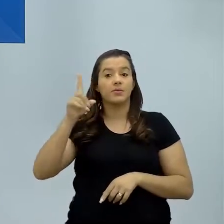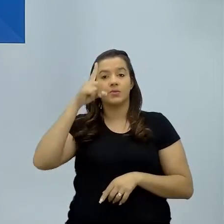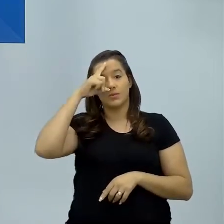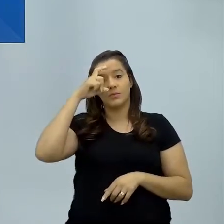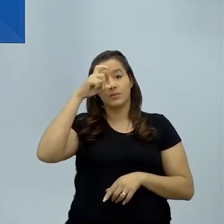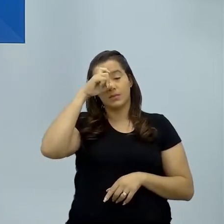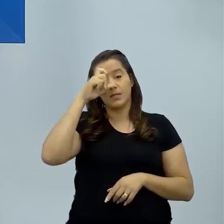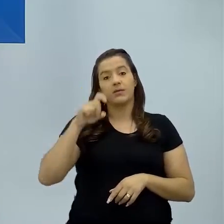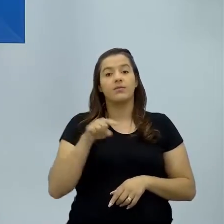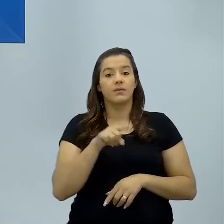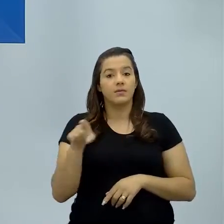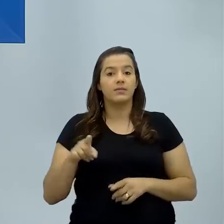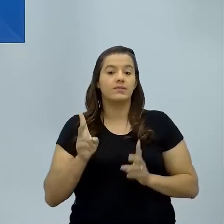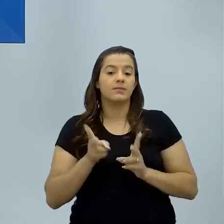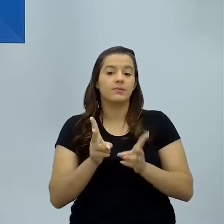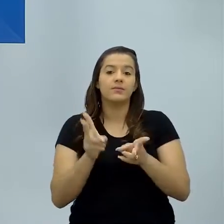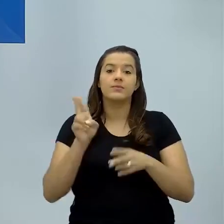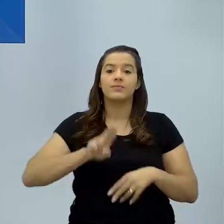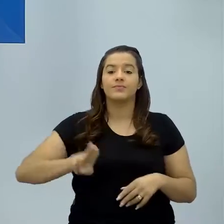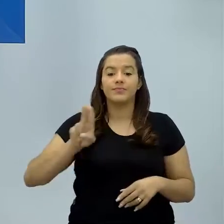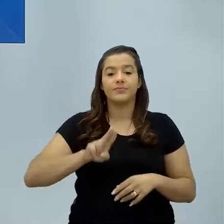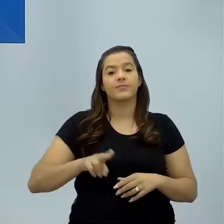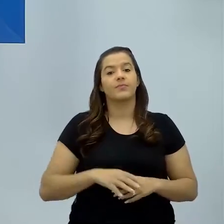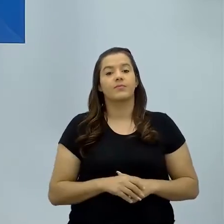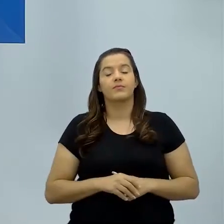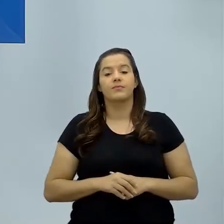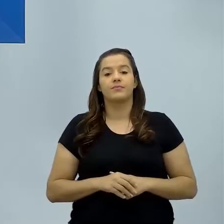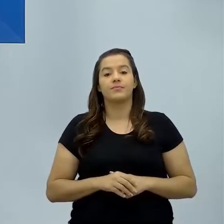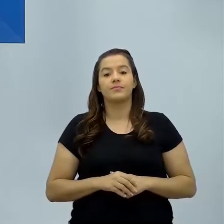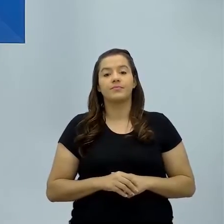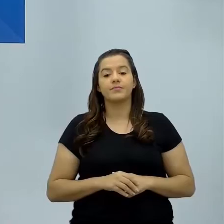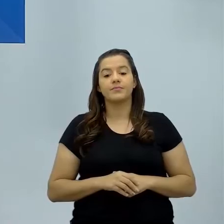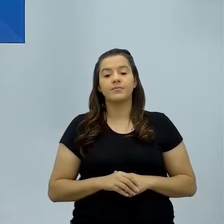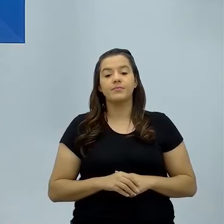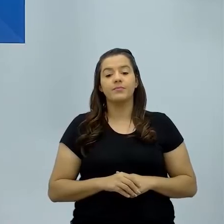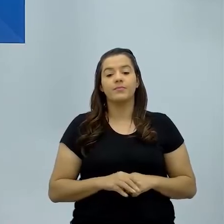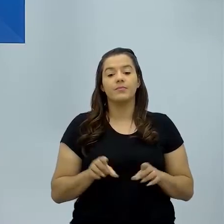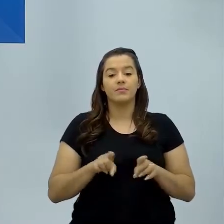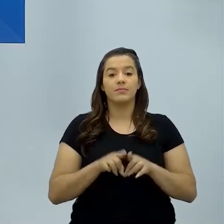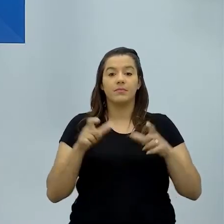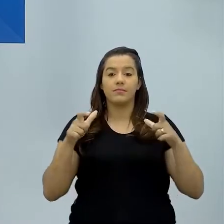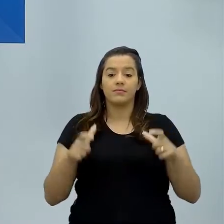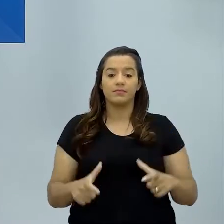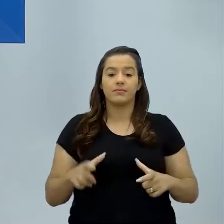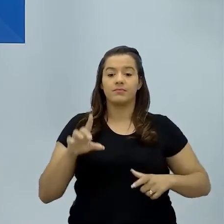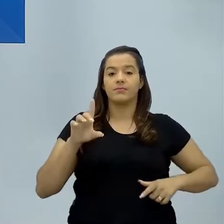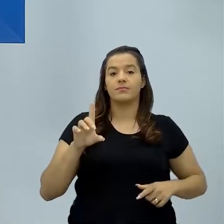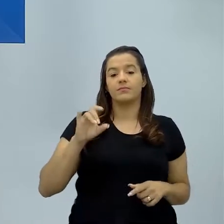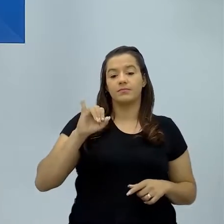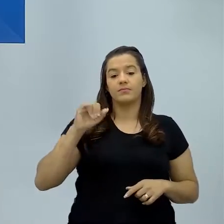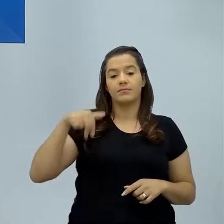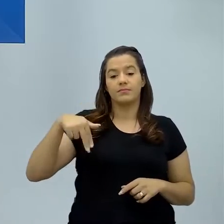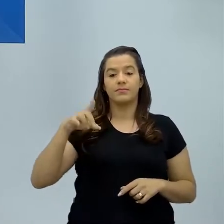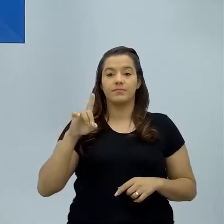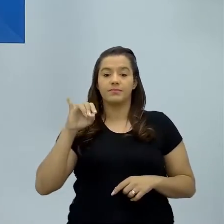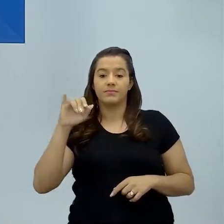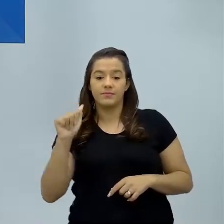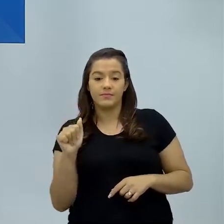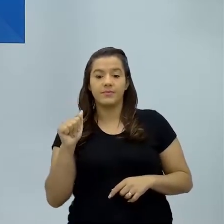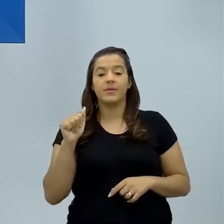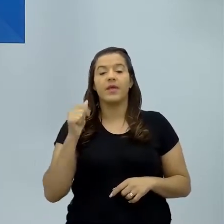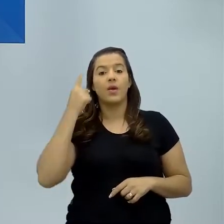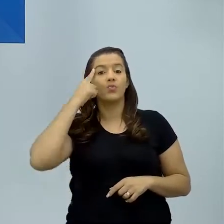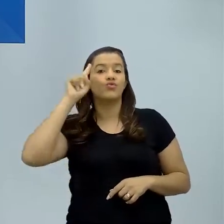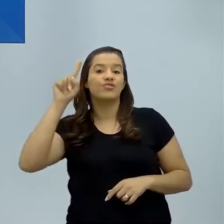muito estudada no hospital, né? Existe na Índia, tem um dia, eu não me lembro o dia agora, que é comemorado o